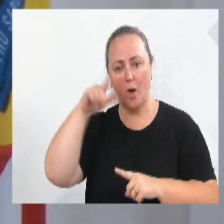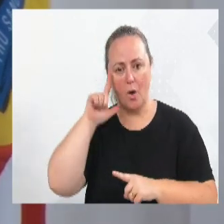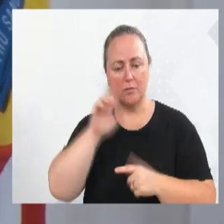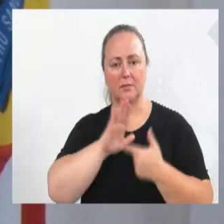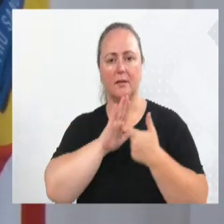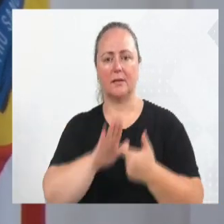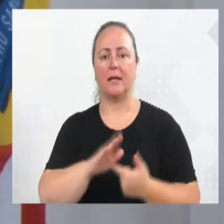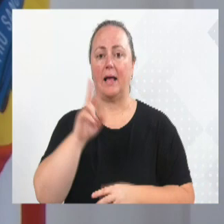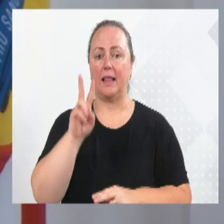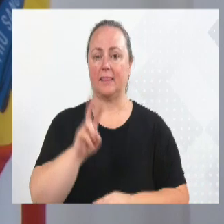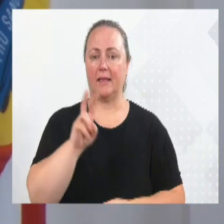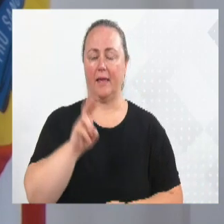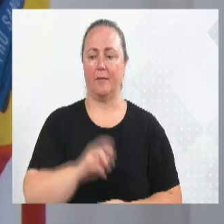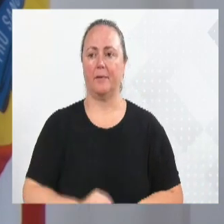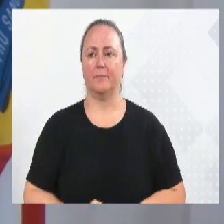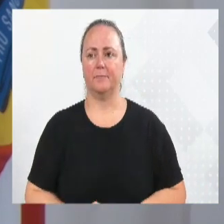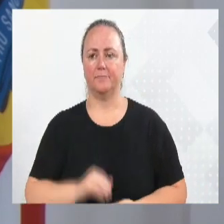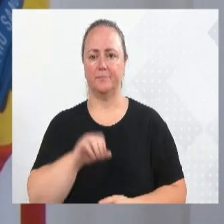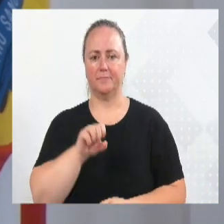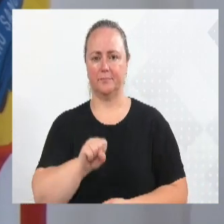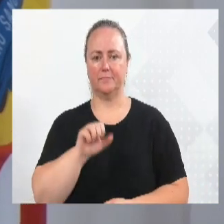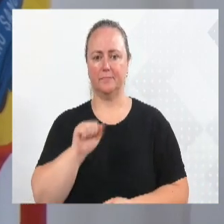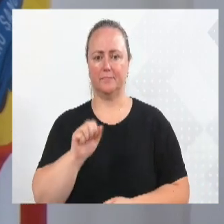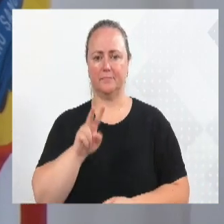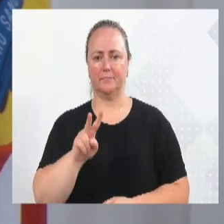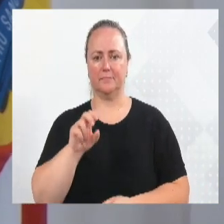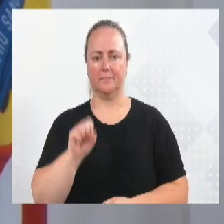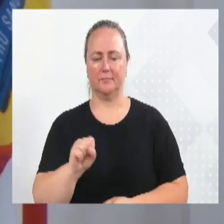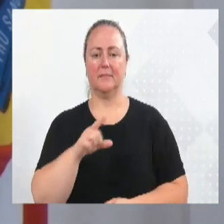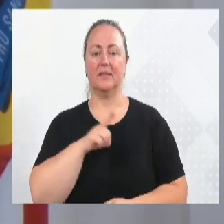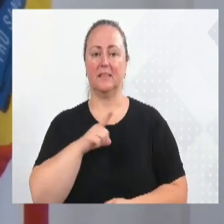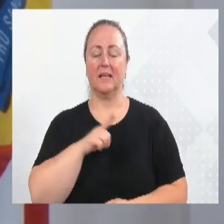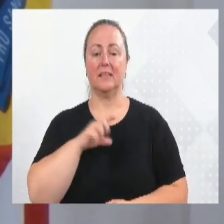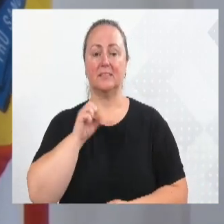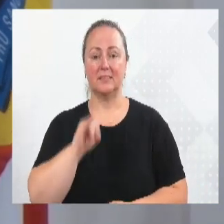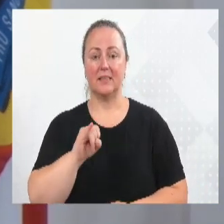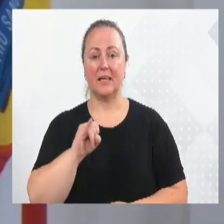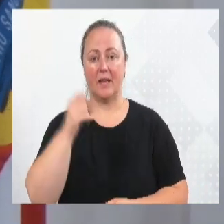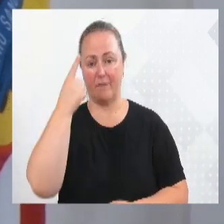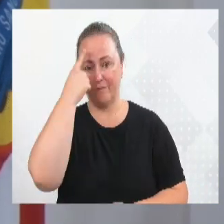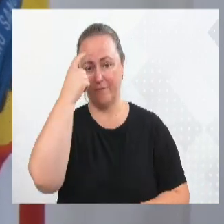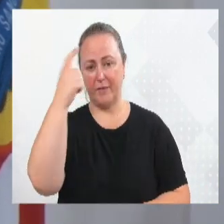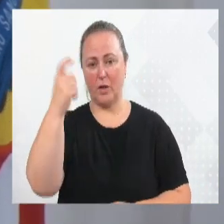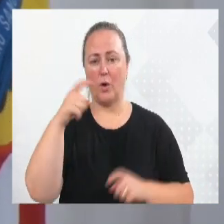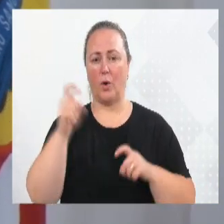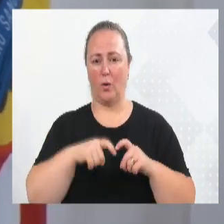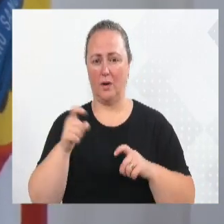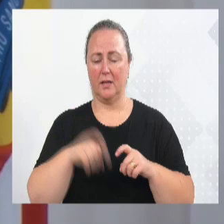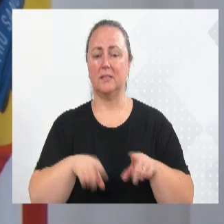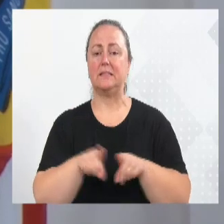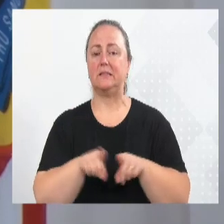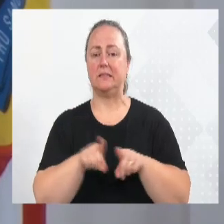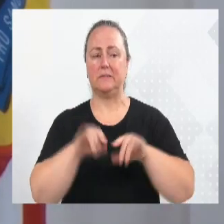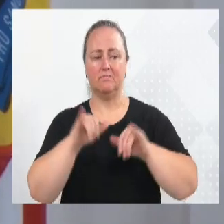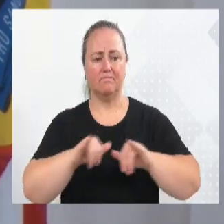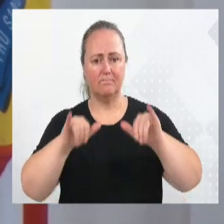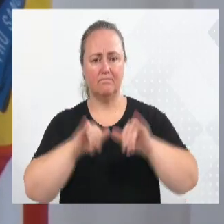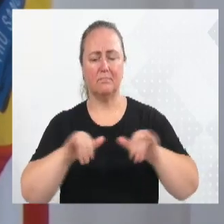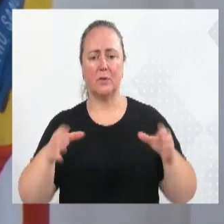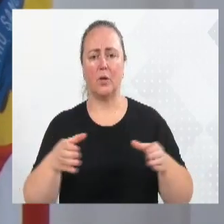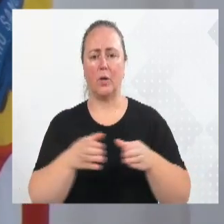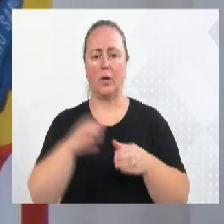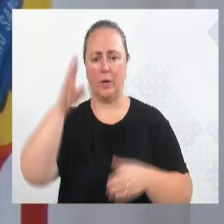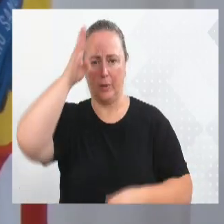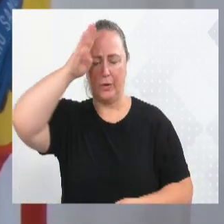assunto muito sério O Sabes serviço para as pessoas em situação de violência sexual onde pode levar também essas informações a comunidade acadêmica